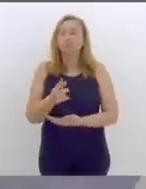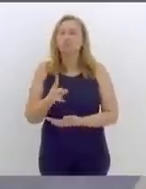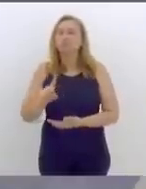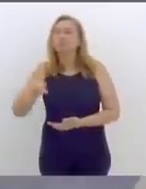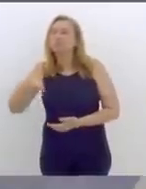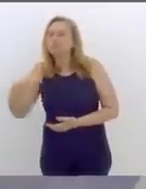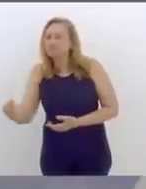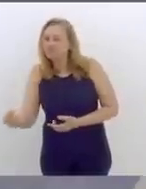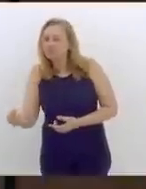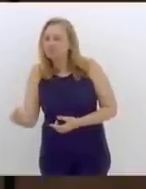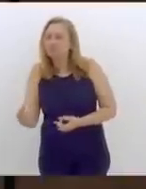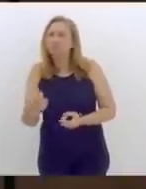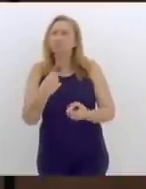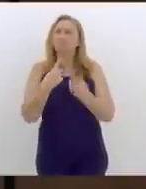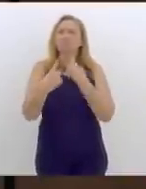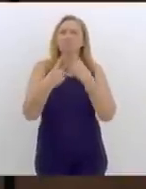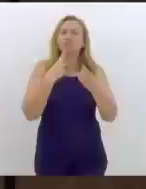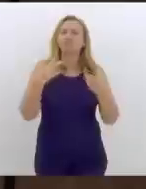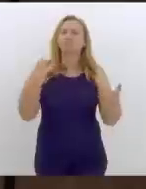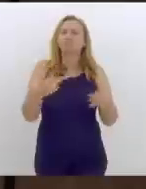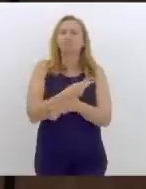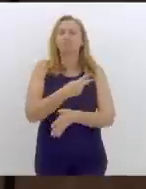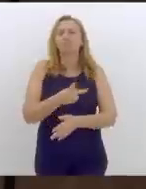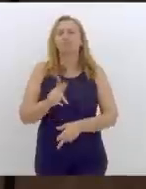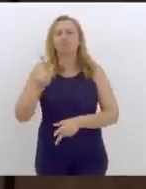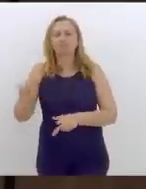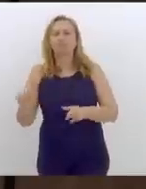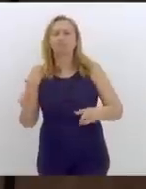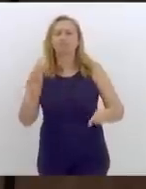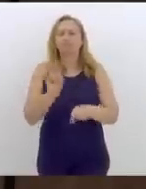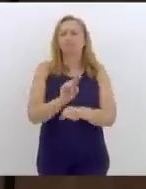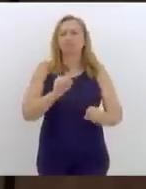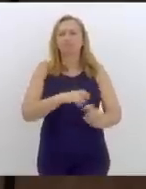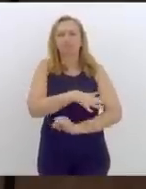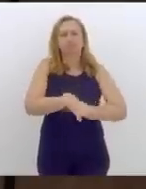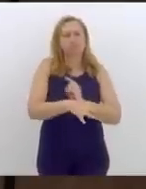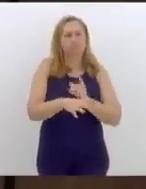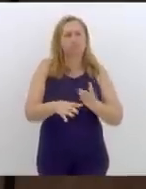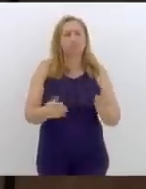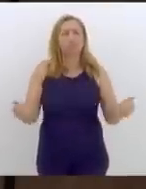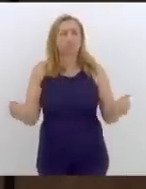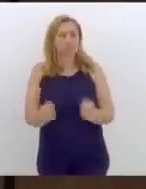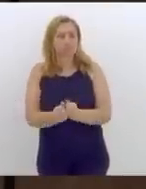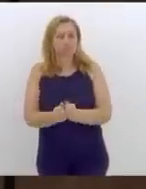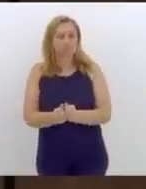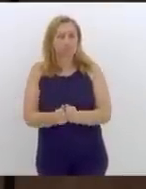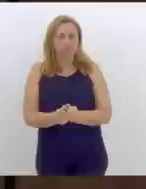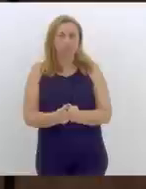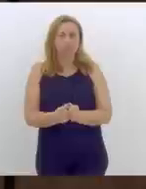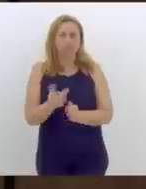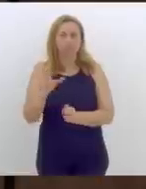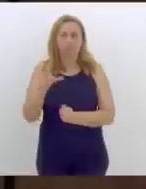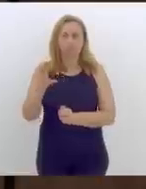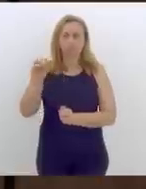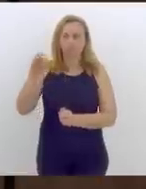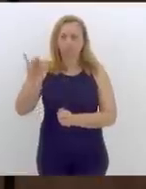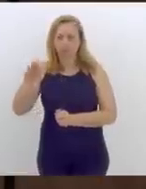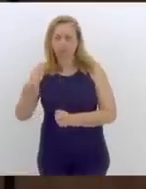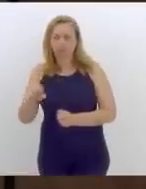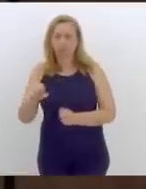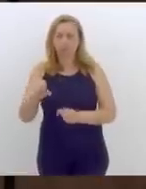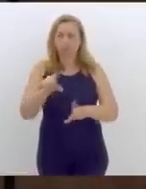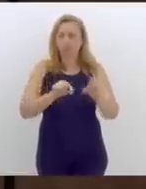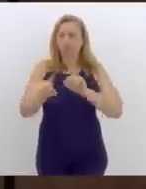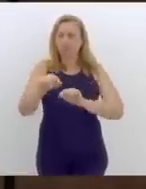discutido o que aconteceu na proteção social junta-se os comandantes e vão